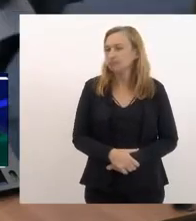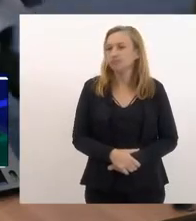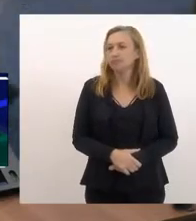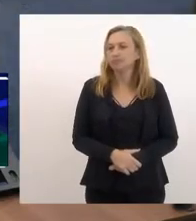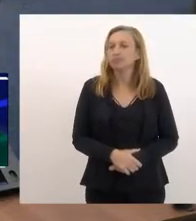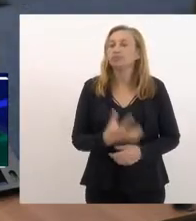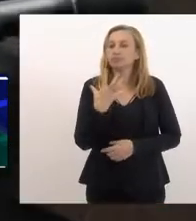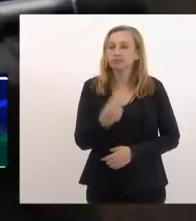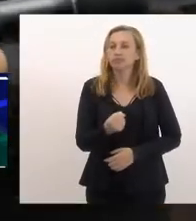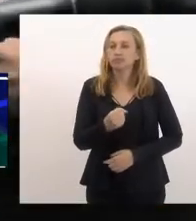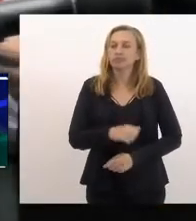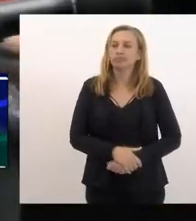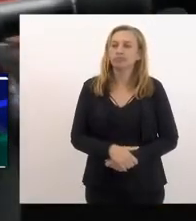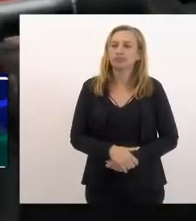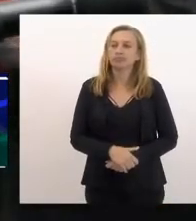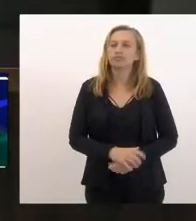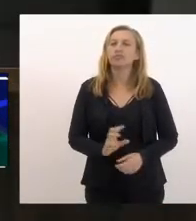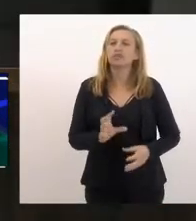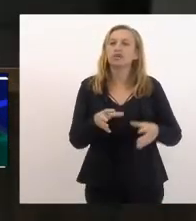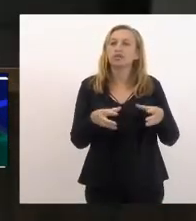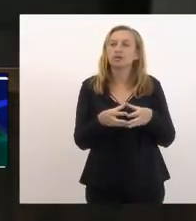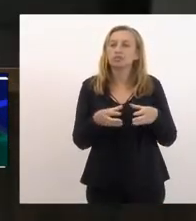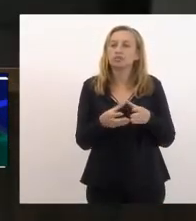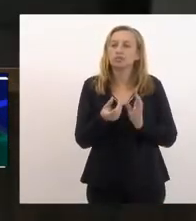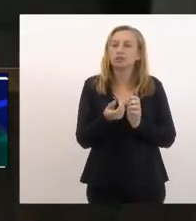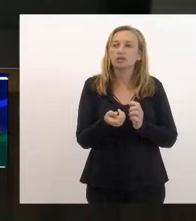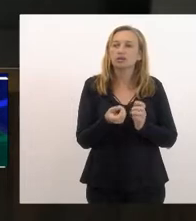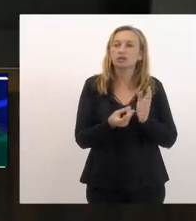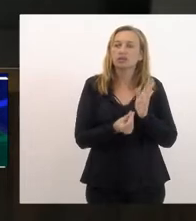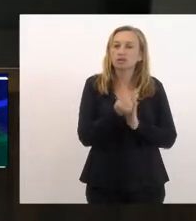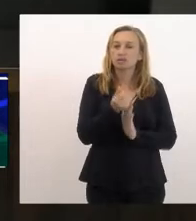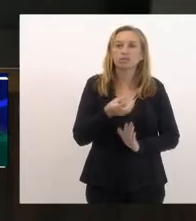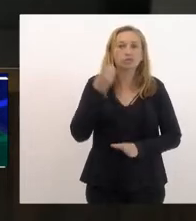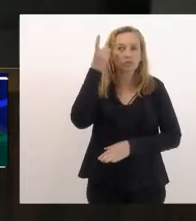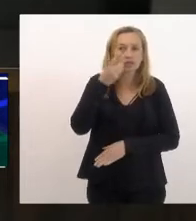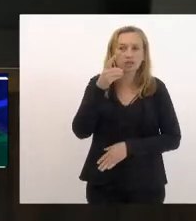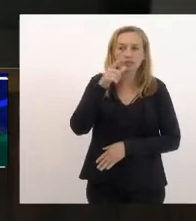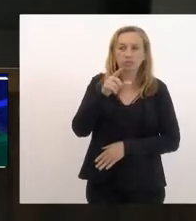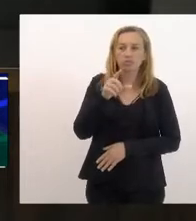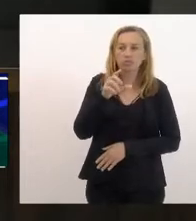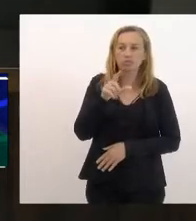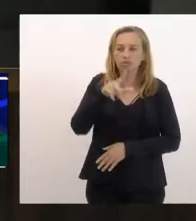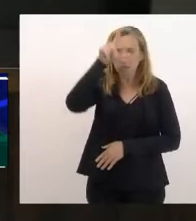Parecer favorável. Pela Comissão de Orçamento, deputado Márcio Canelo. Deputado Luiz.